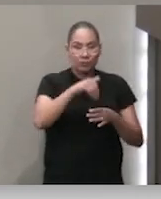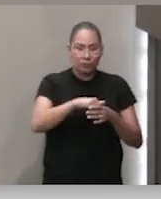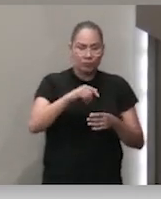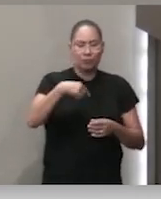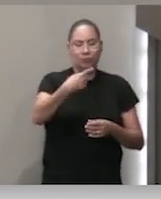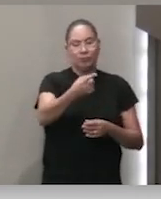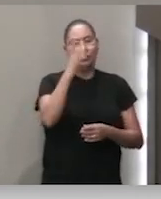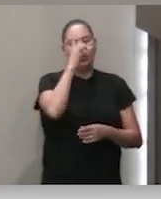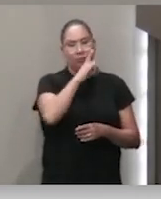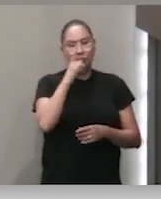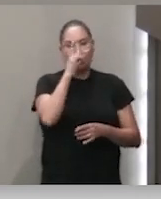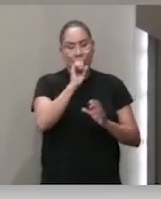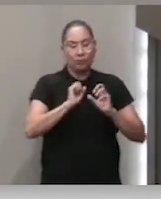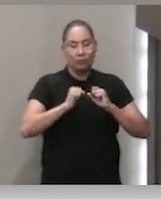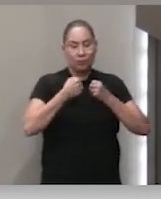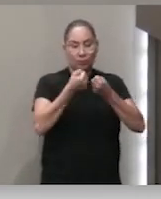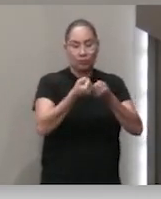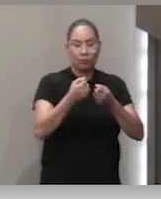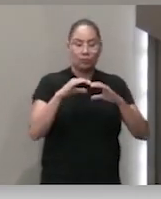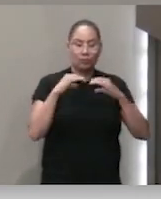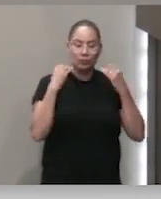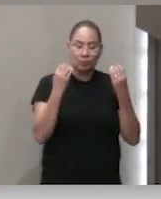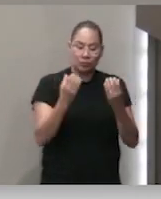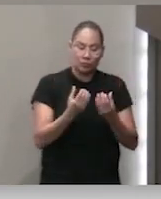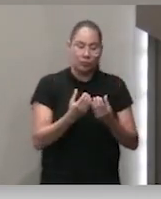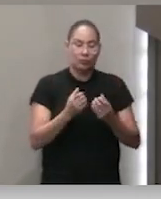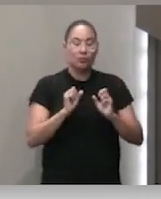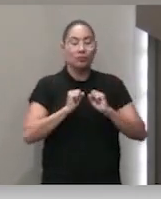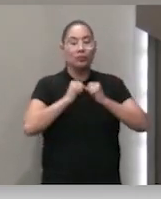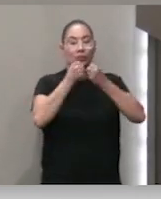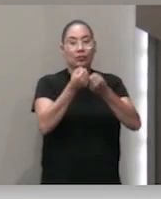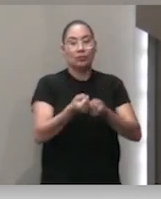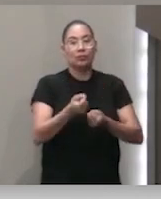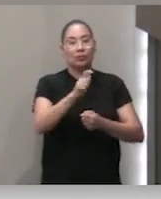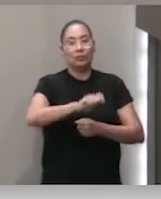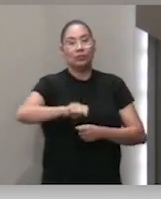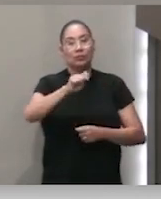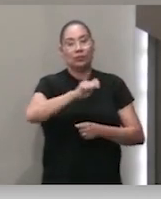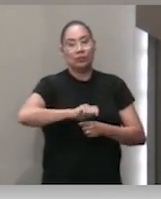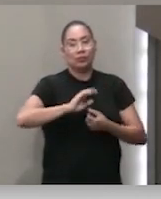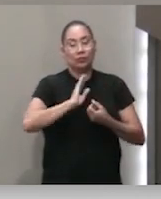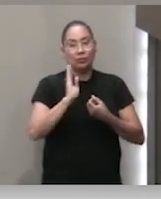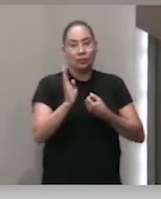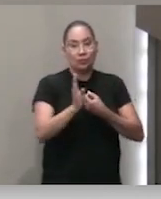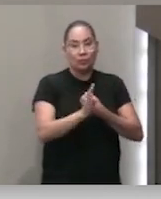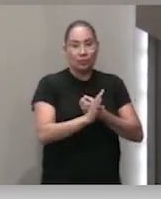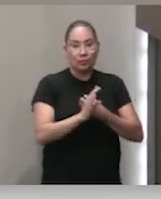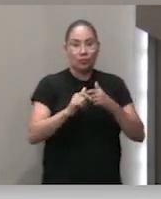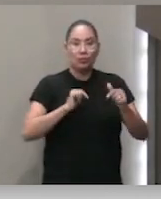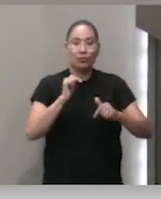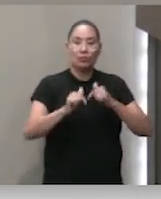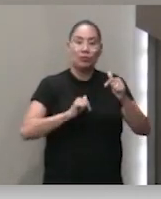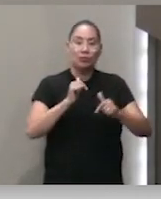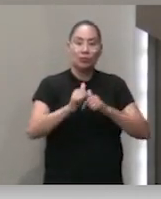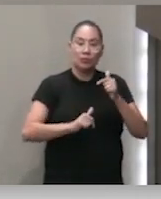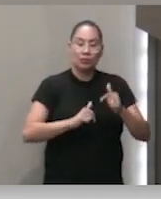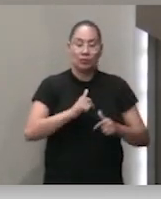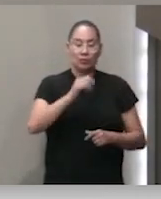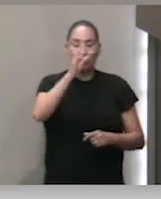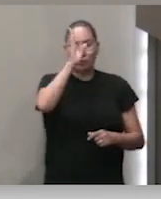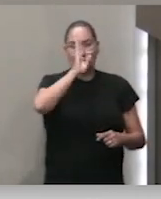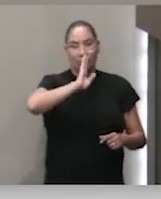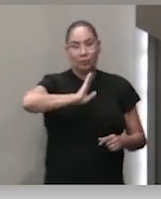domingo. Fortaleçam a comunidade, fortaleçam a Associação de Moradores que trabalha de forma